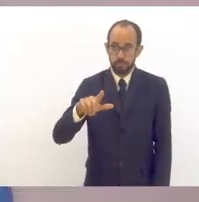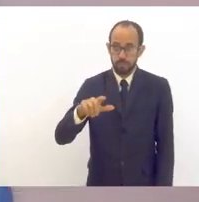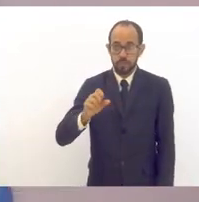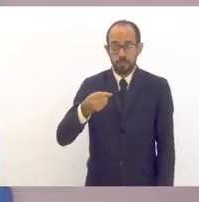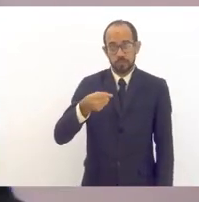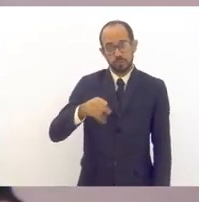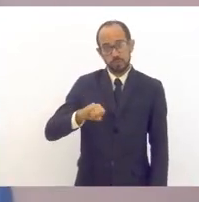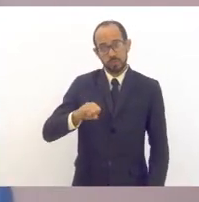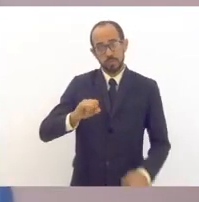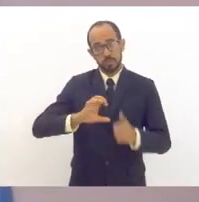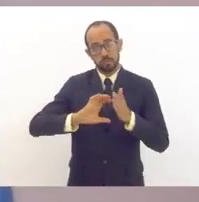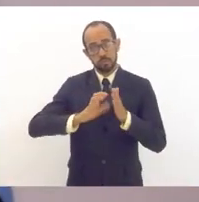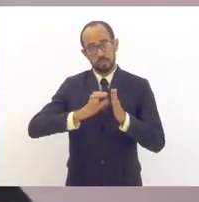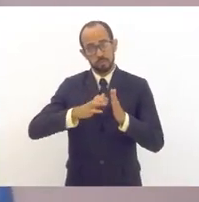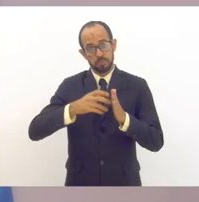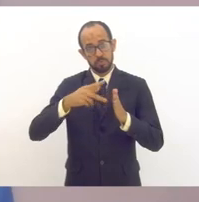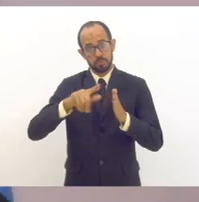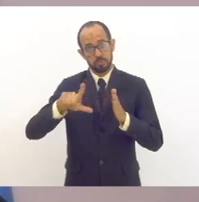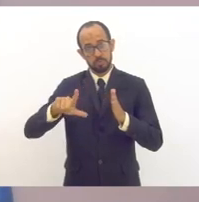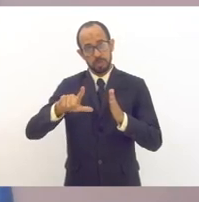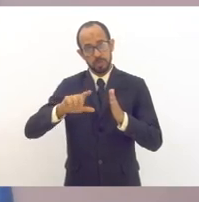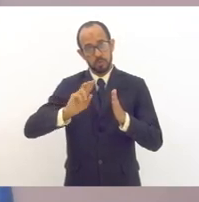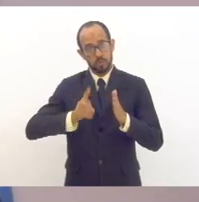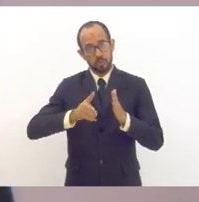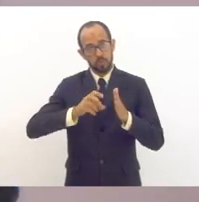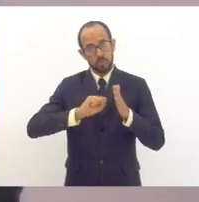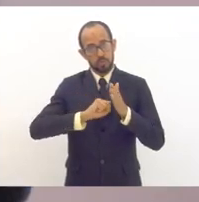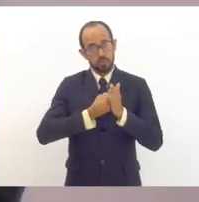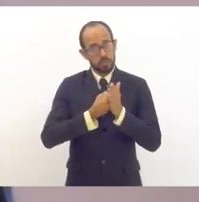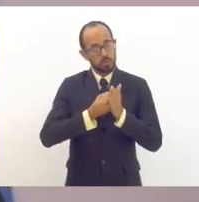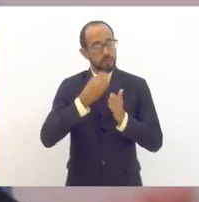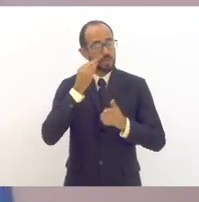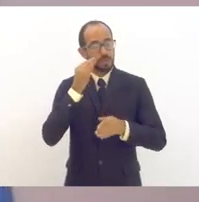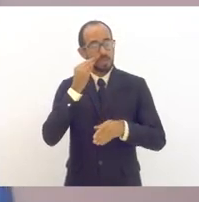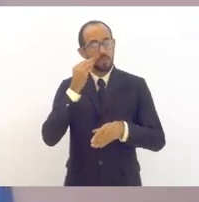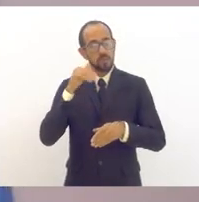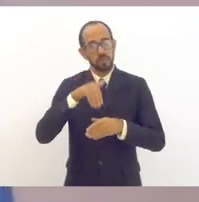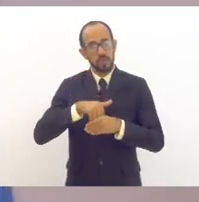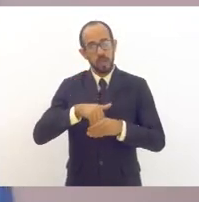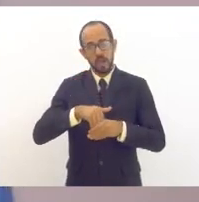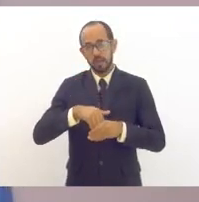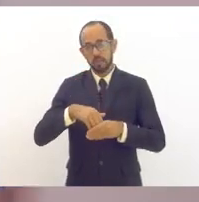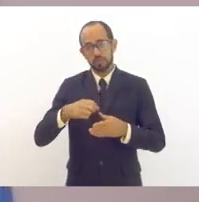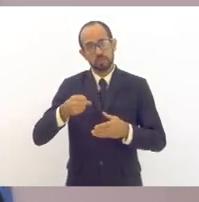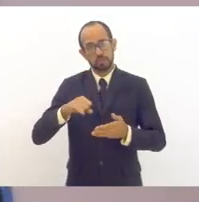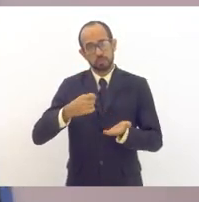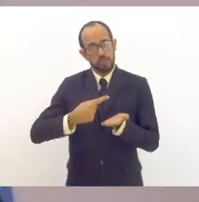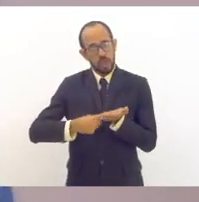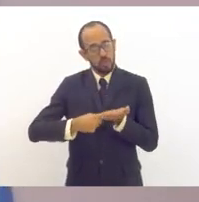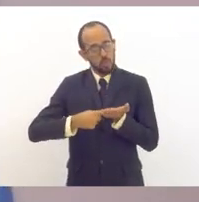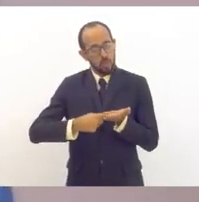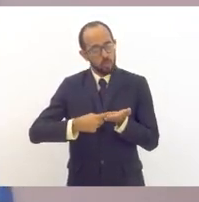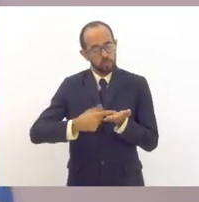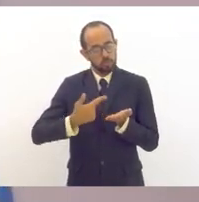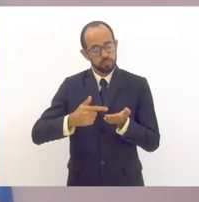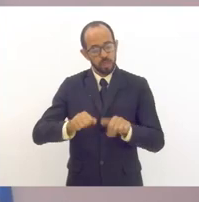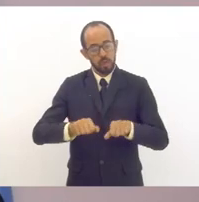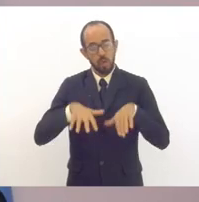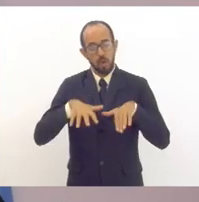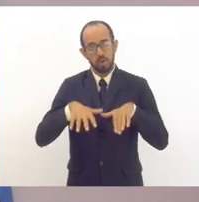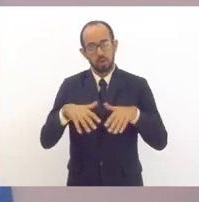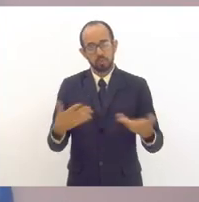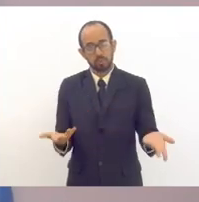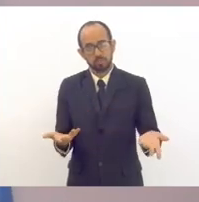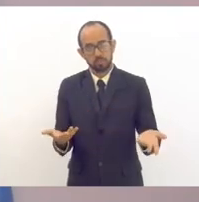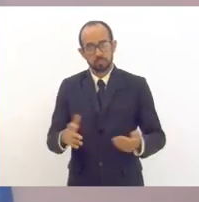continuar obstrução a gente vai tentar votar porque não tem acordo não vai ter corda não tenho dúvida disso E aí na próxima semana